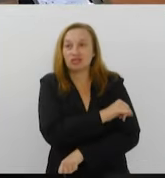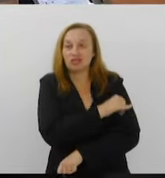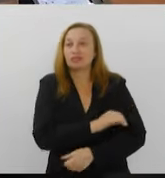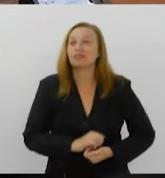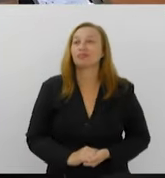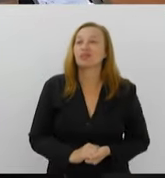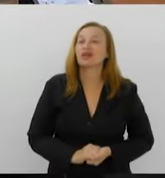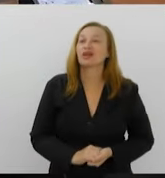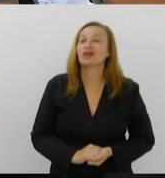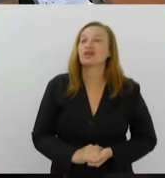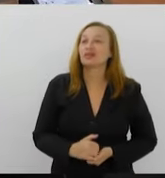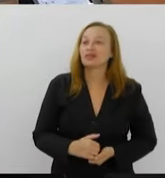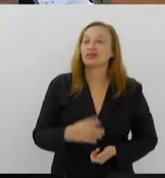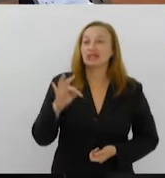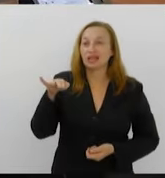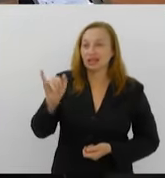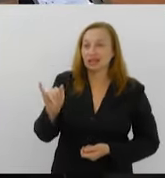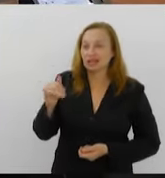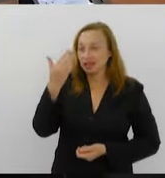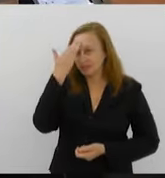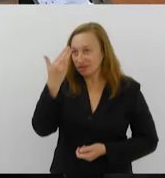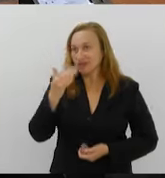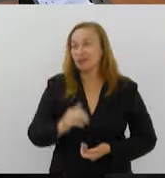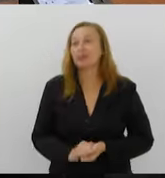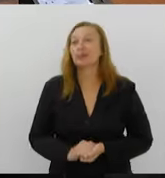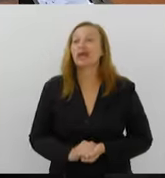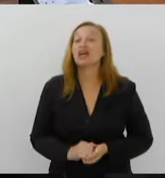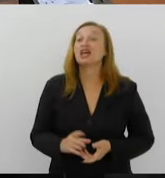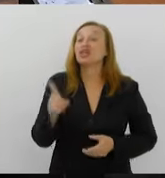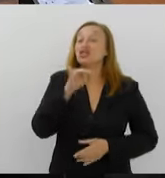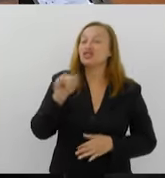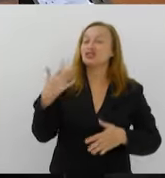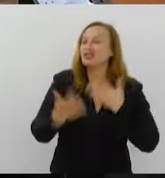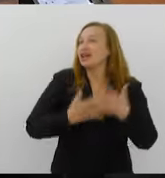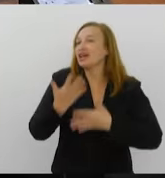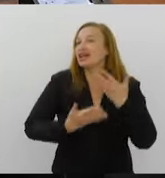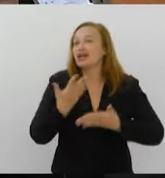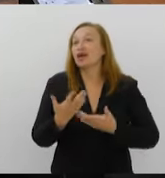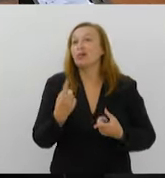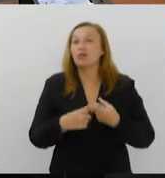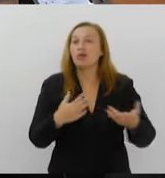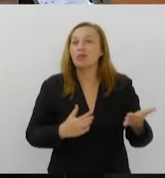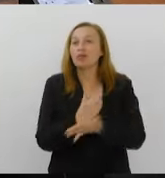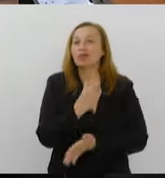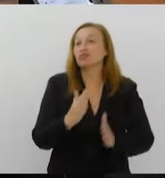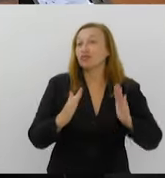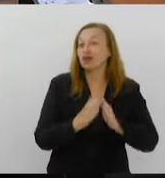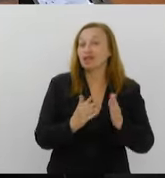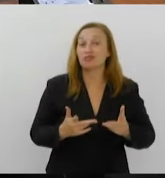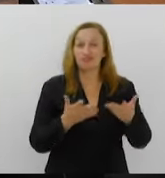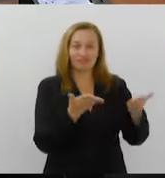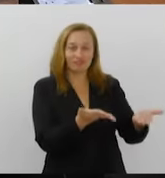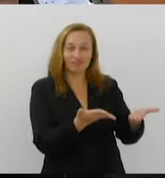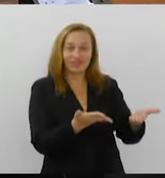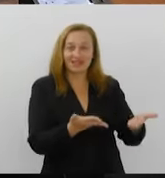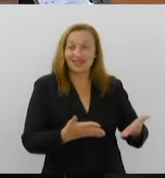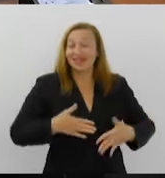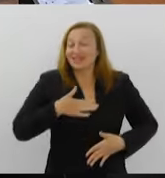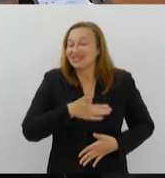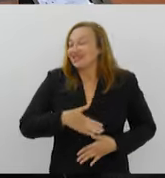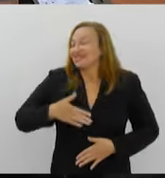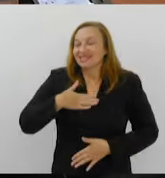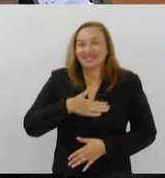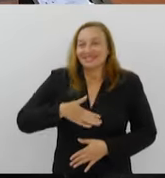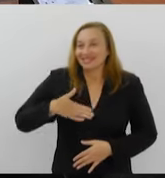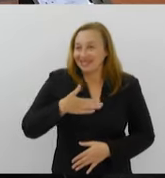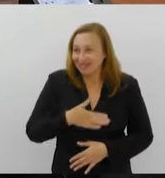Declaro, deputado Tande, por favor. Senhor presidente, é um dia realmente de muita alegria, porque a aprovação de um projeto como esse dá a sensação para a